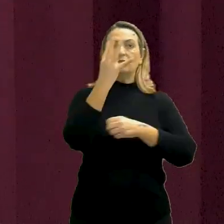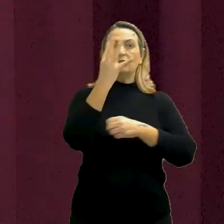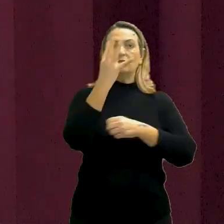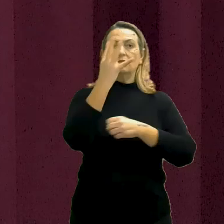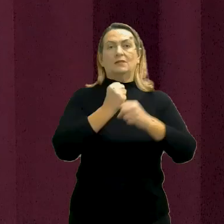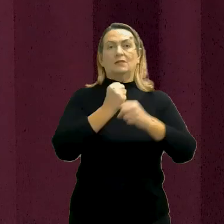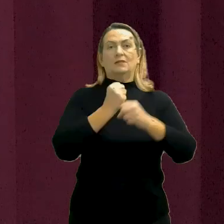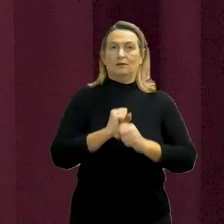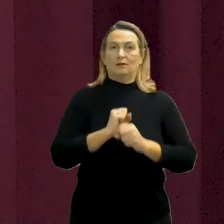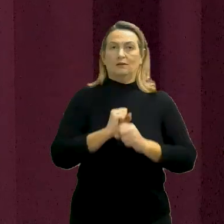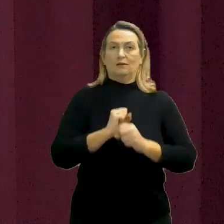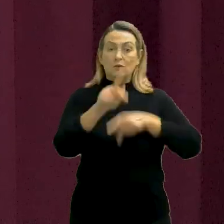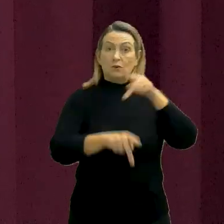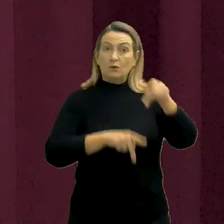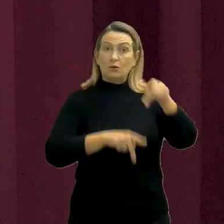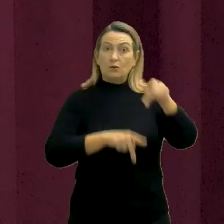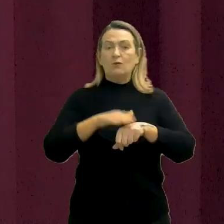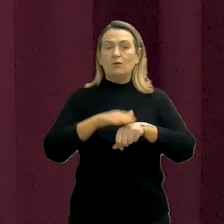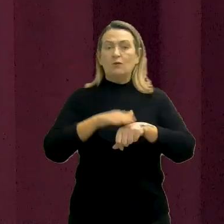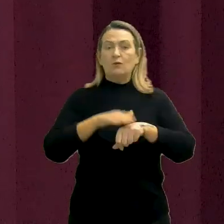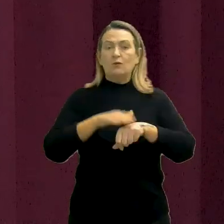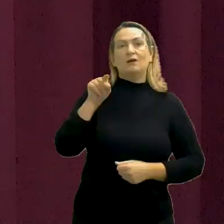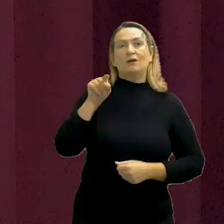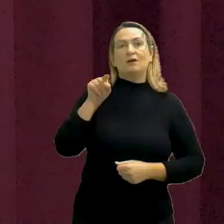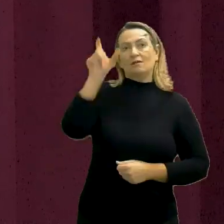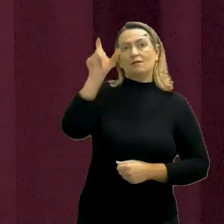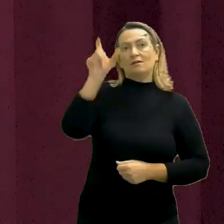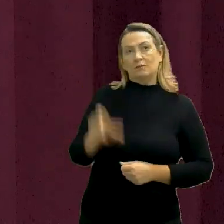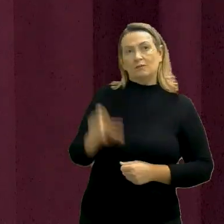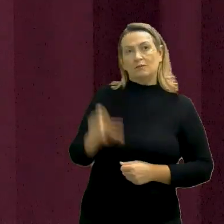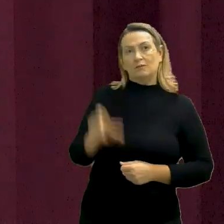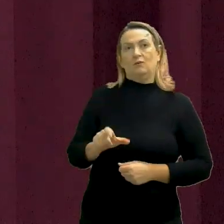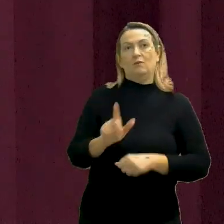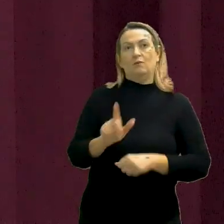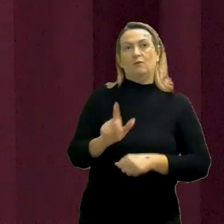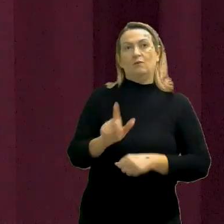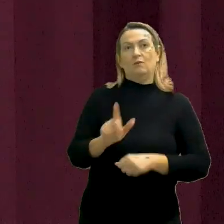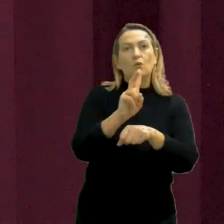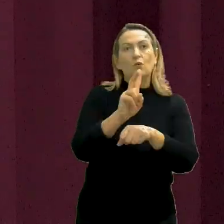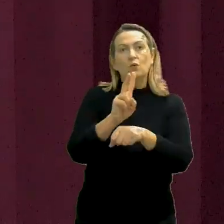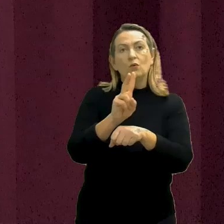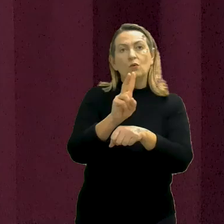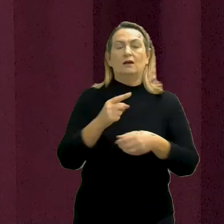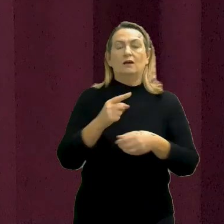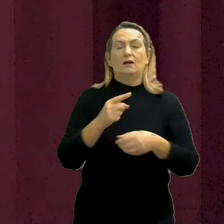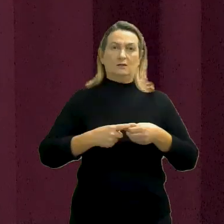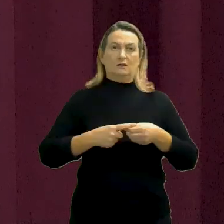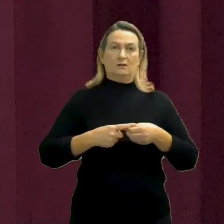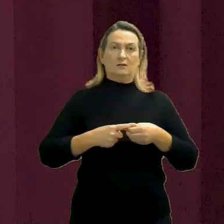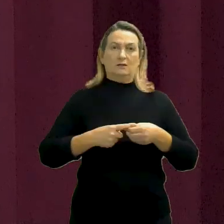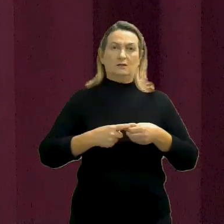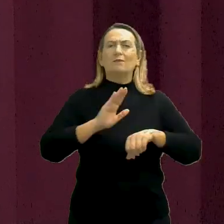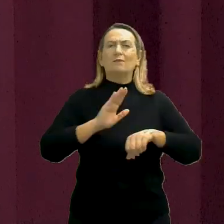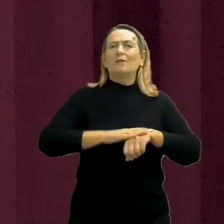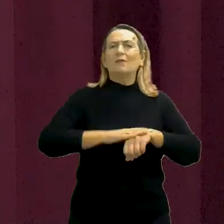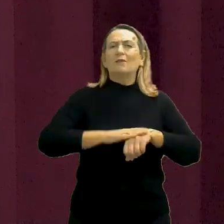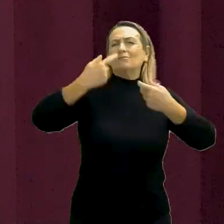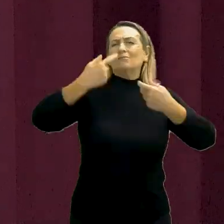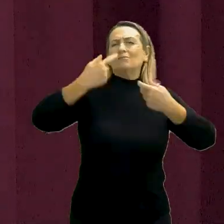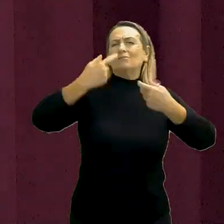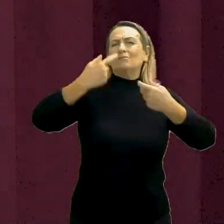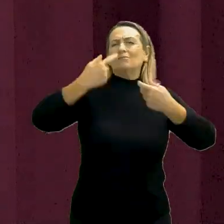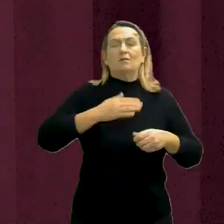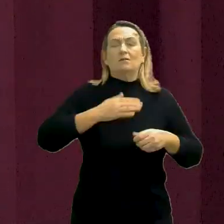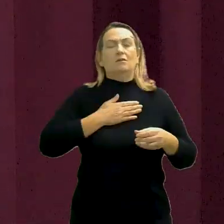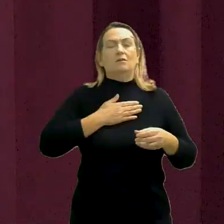vai escolher essa pessoa o que que o que é mais necessário pro meu Município e